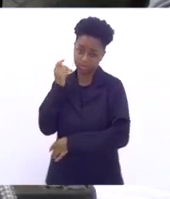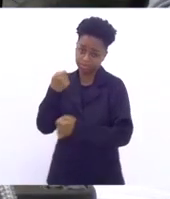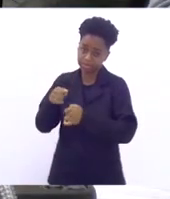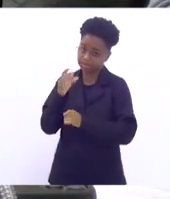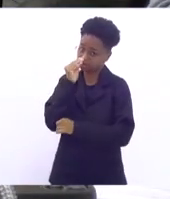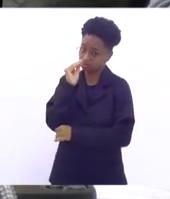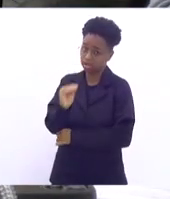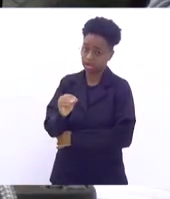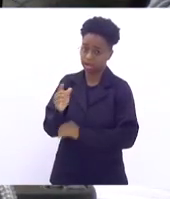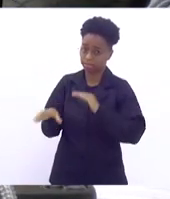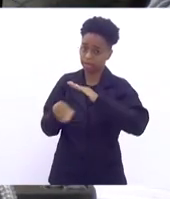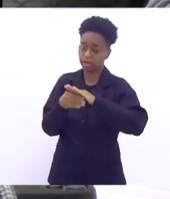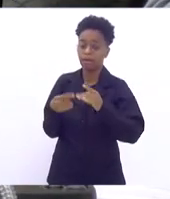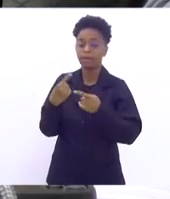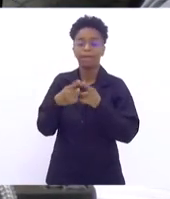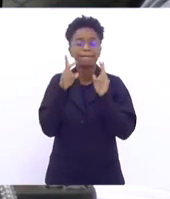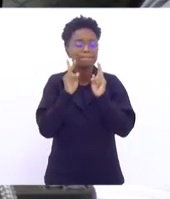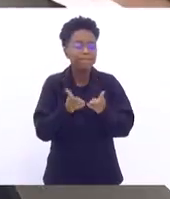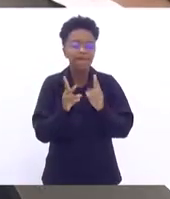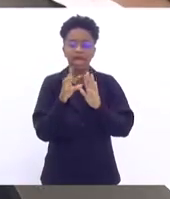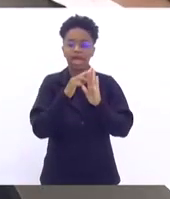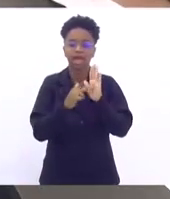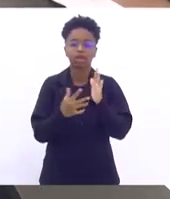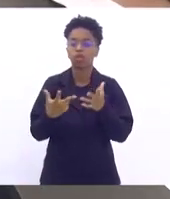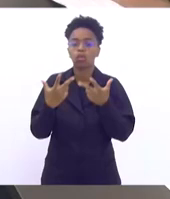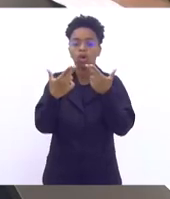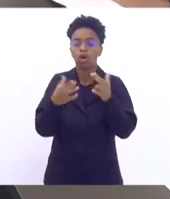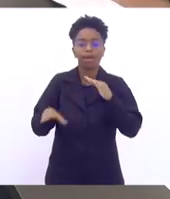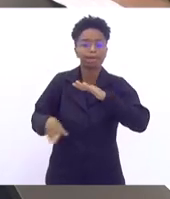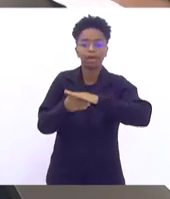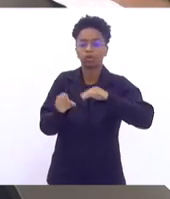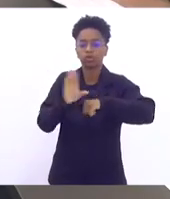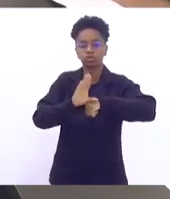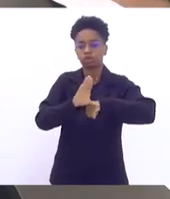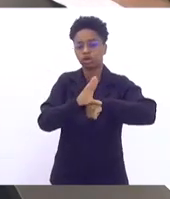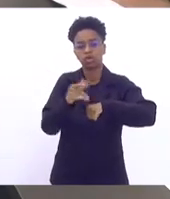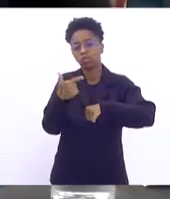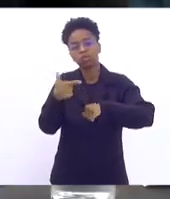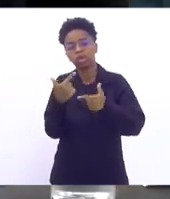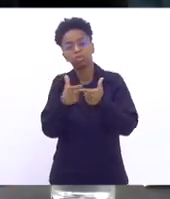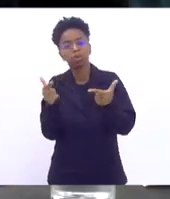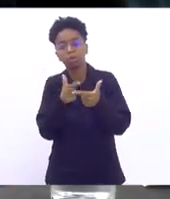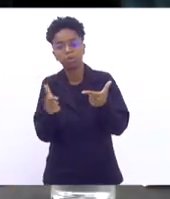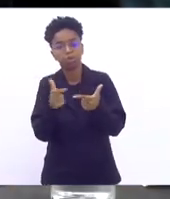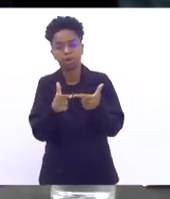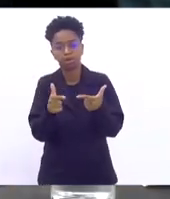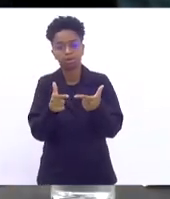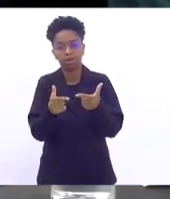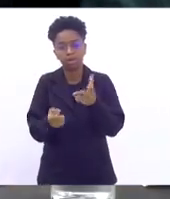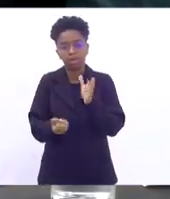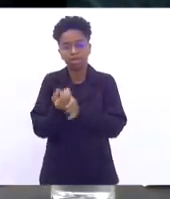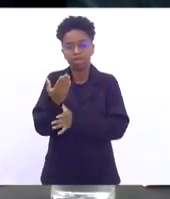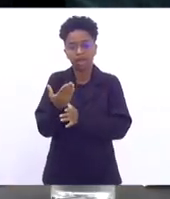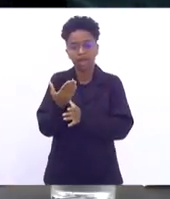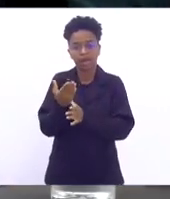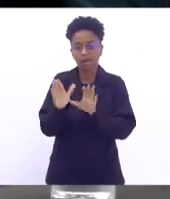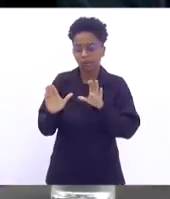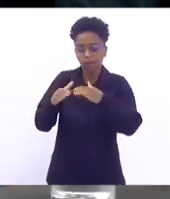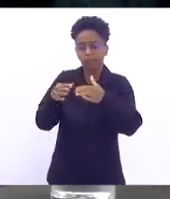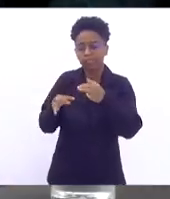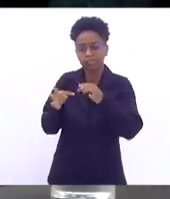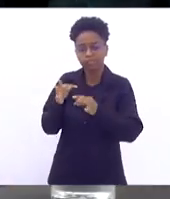porque é o mesmo critério da emenda constitucional a gente não tem problema de fazer uma frente com a ler 24